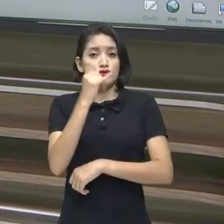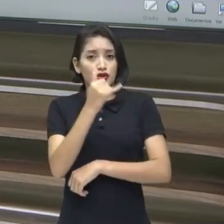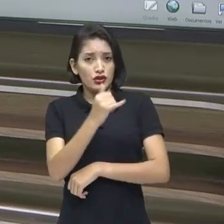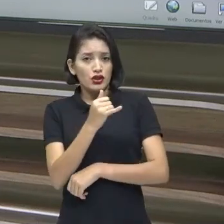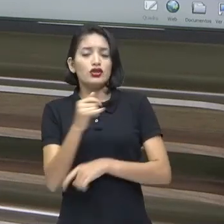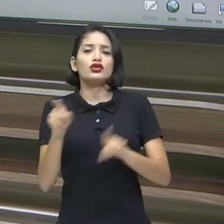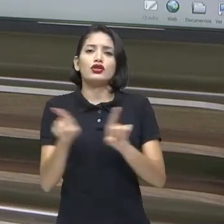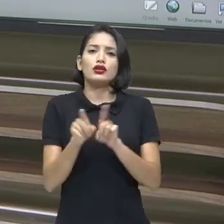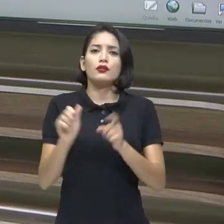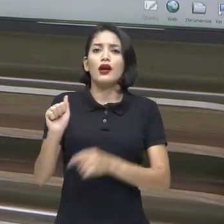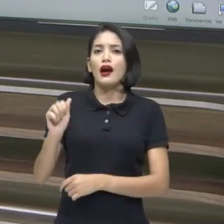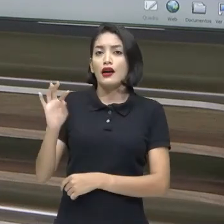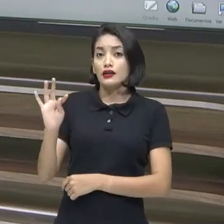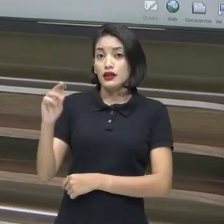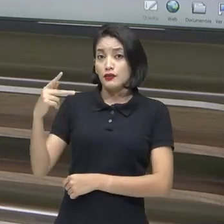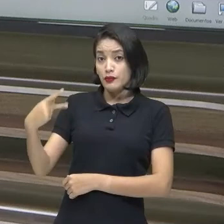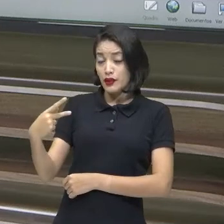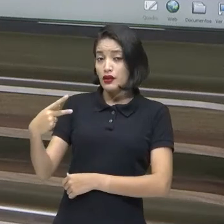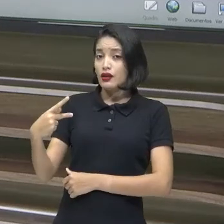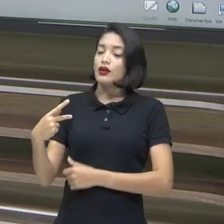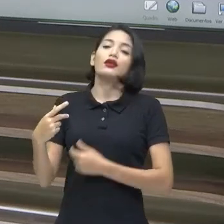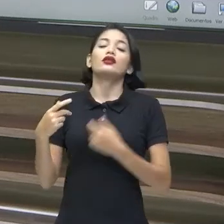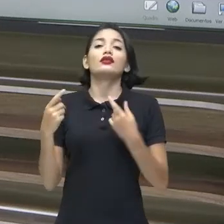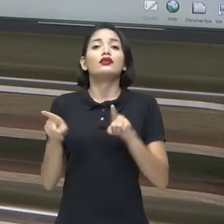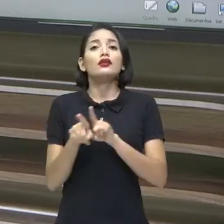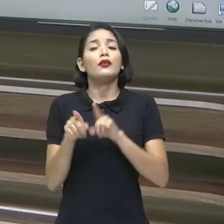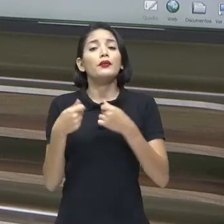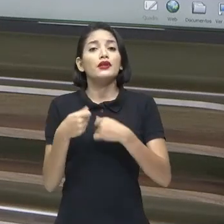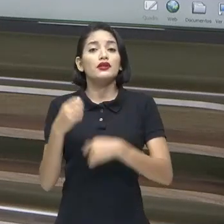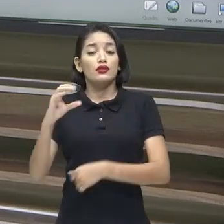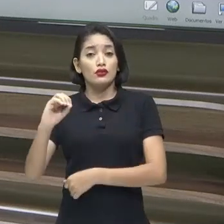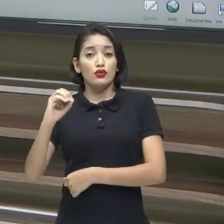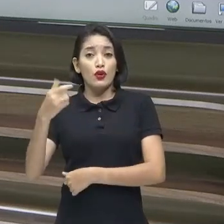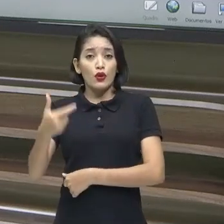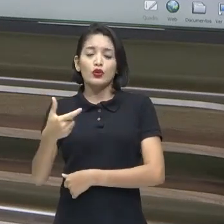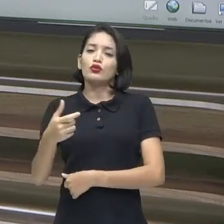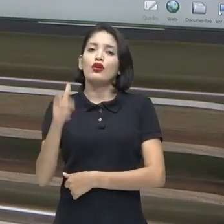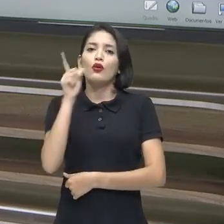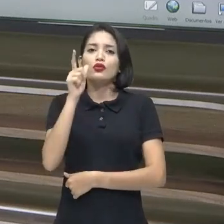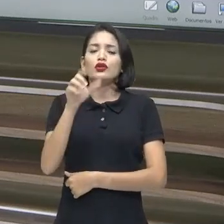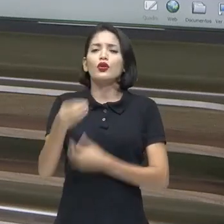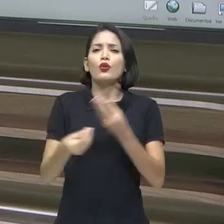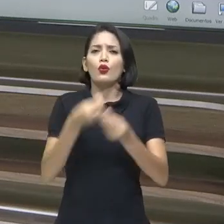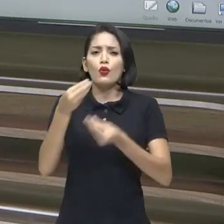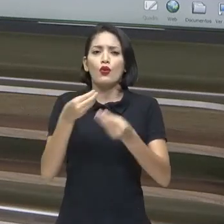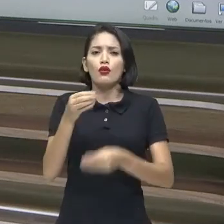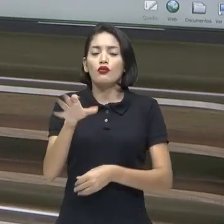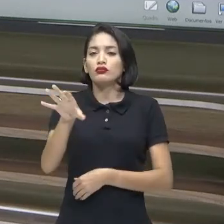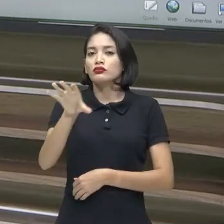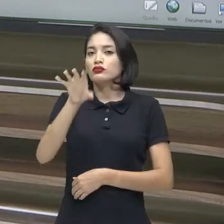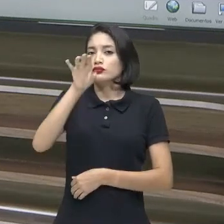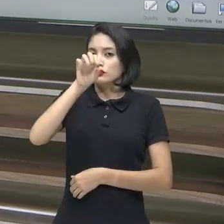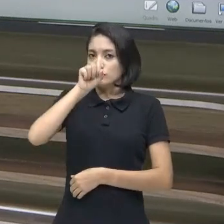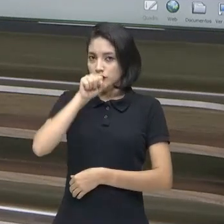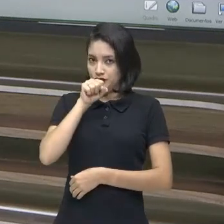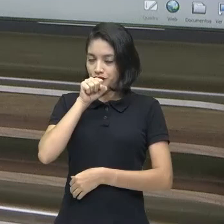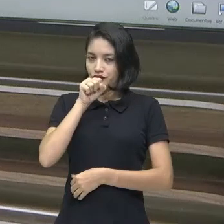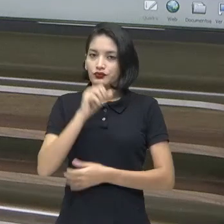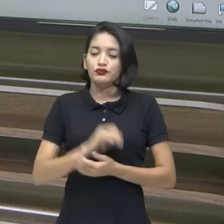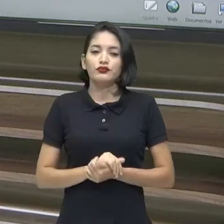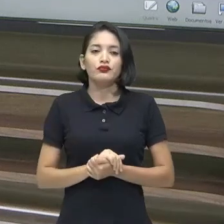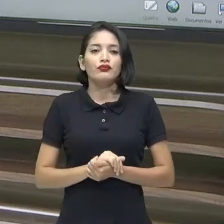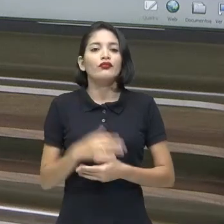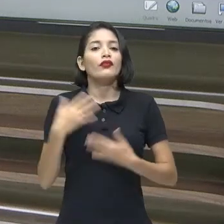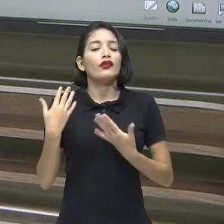precisam de ATP, e para isso ela precisa do oxigênio, e eu vou capturar o oxigênio com meu sistema respiratório, né? Então,